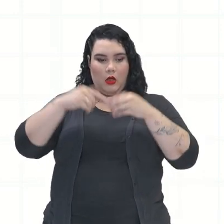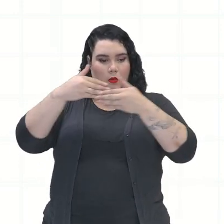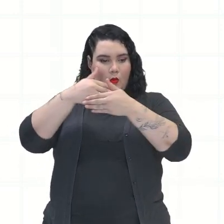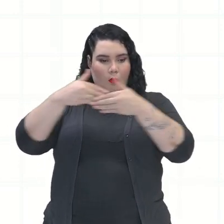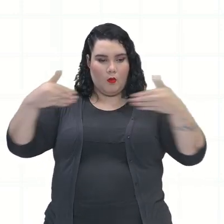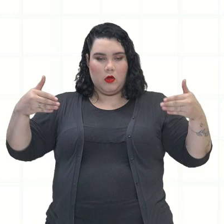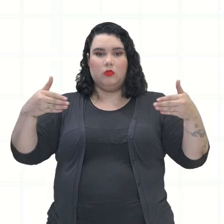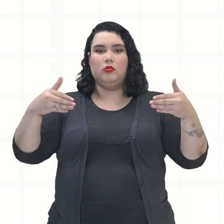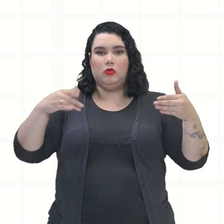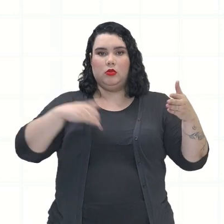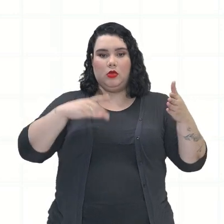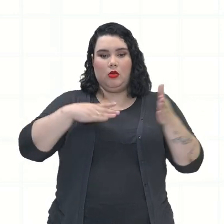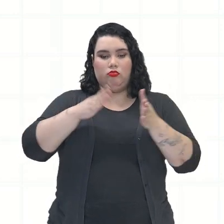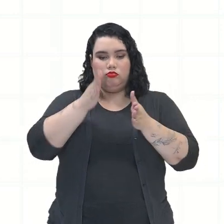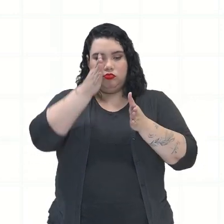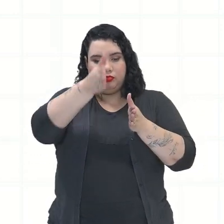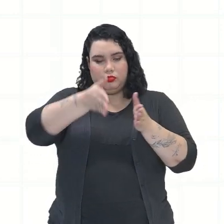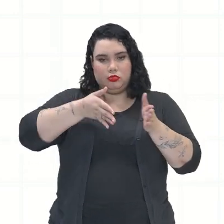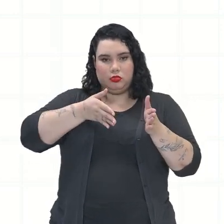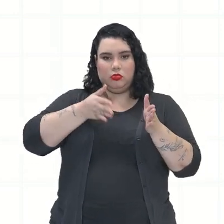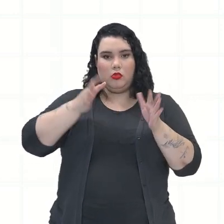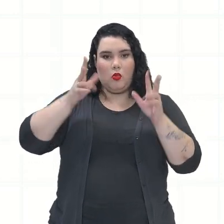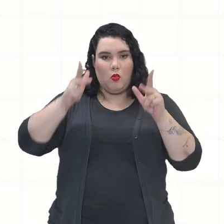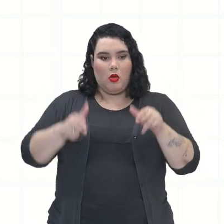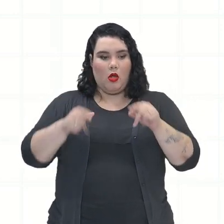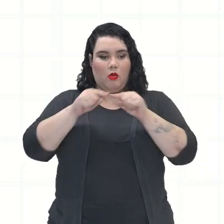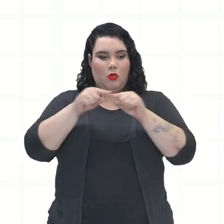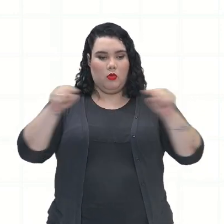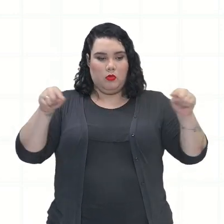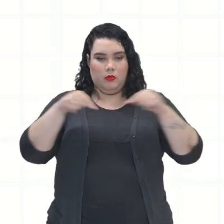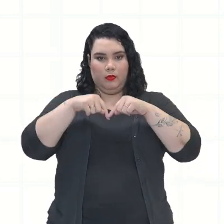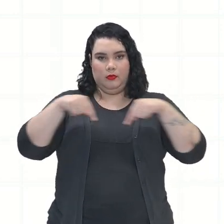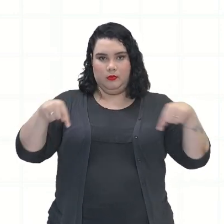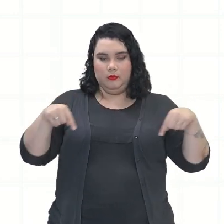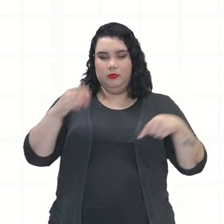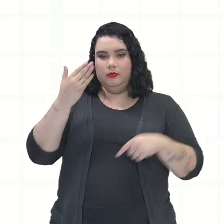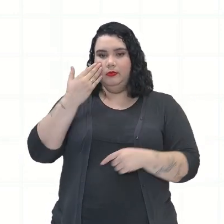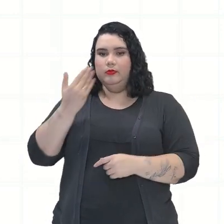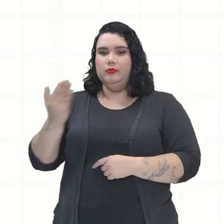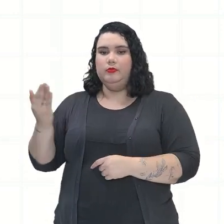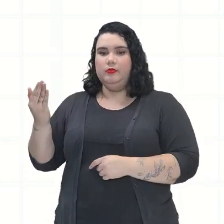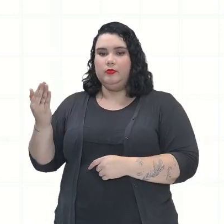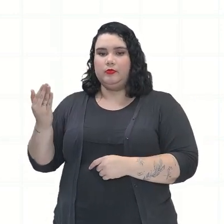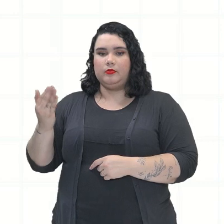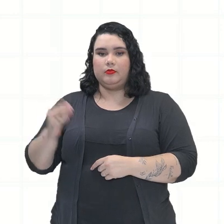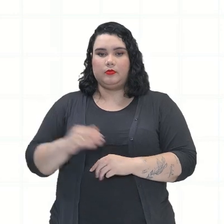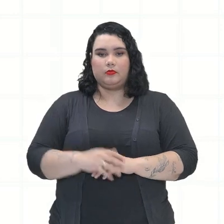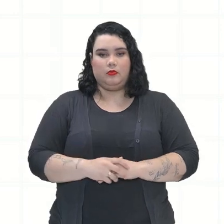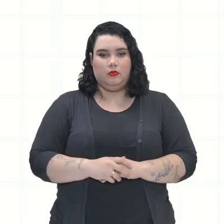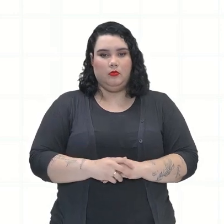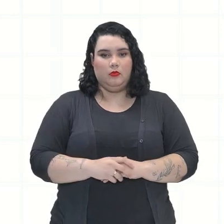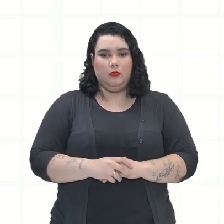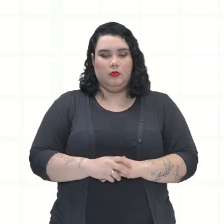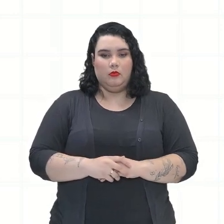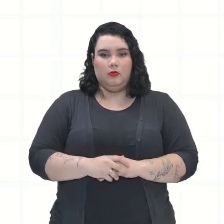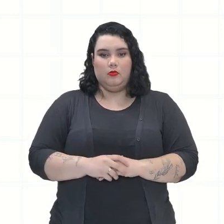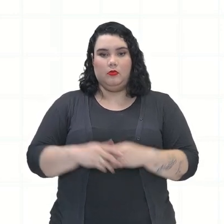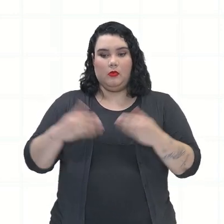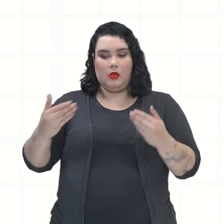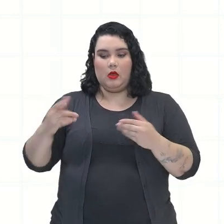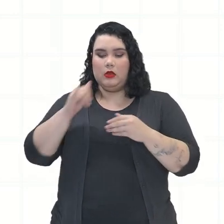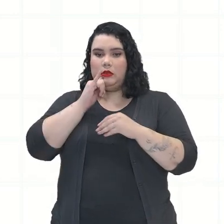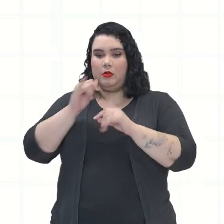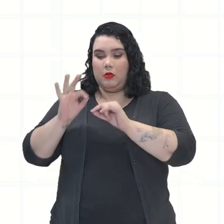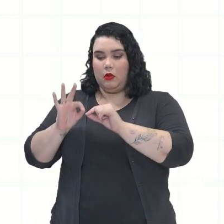Sendo seu tamanho igual ao comprimento da linha de fundo, ou seja, ela possui